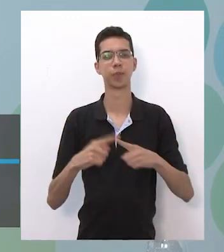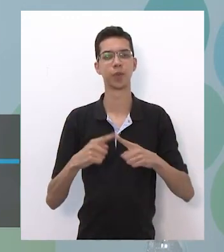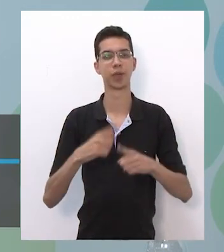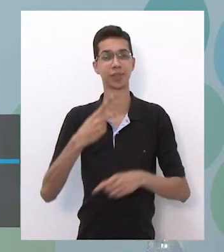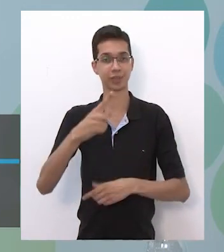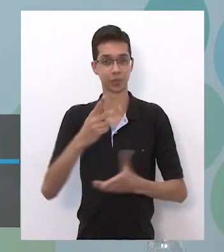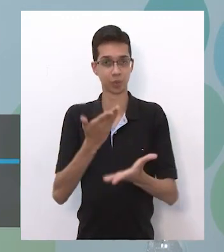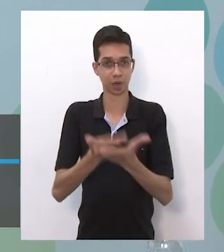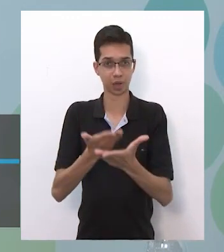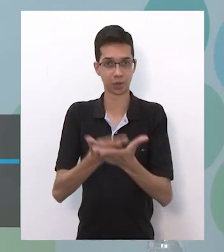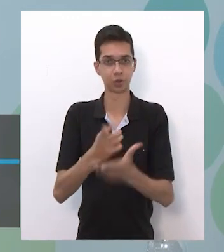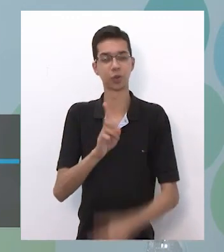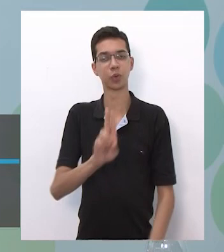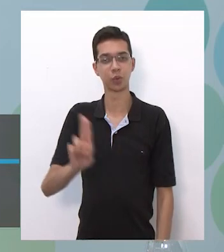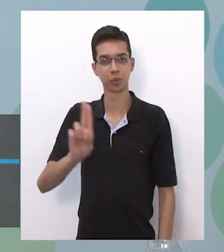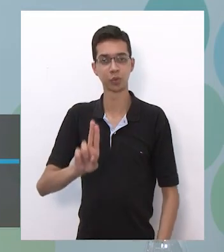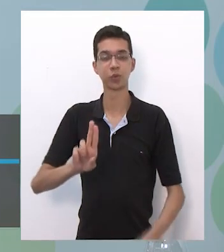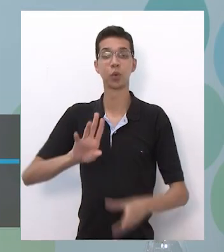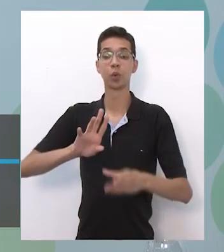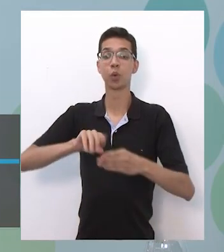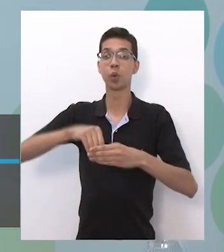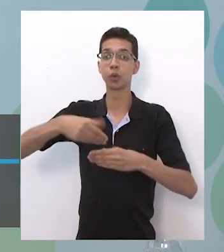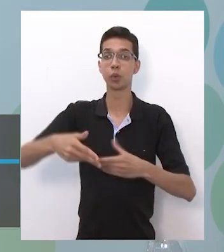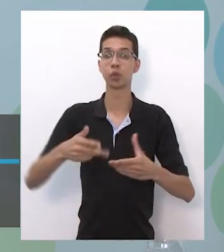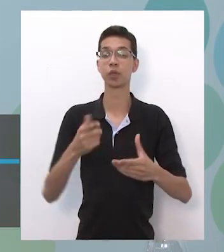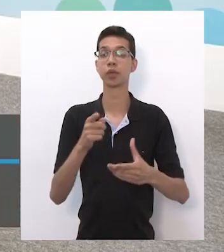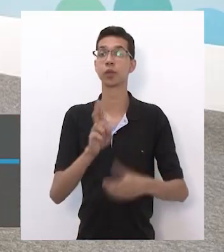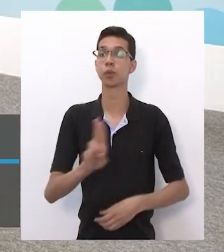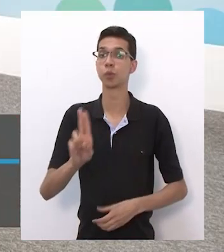aula, dentro do conteúdo que você está trabalhando. Tá?